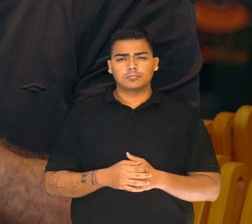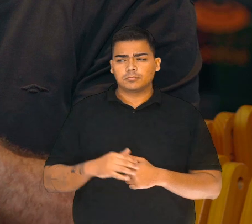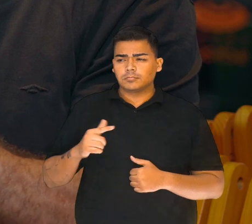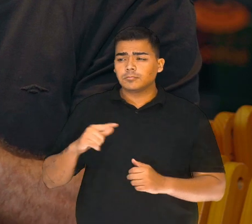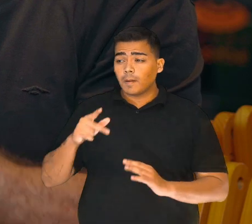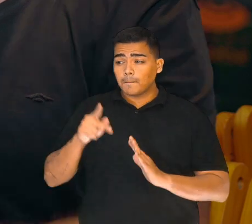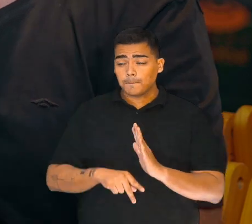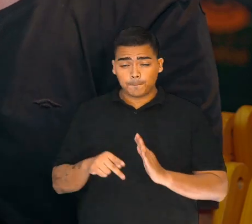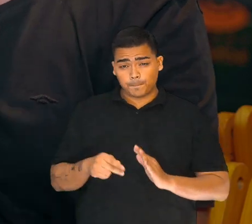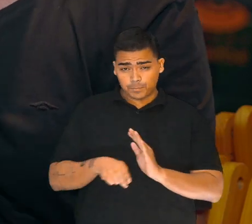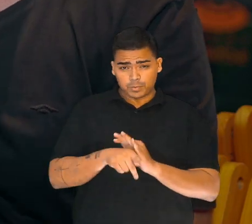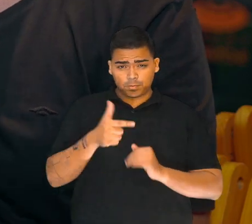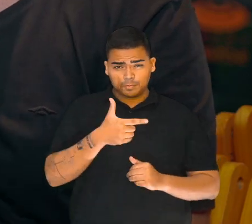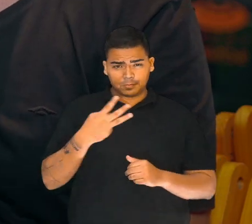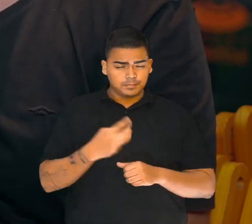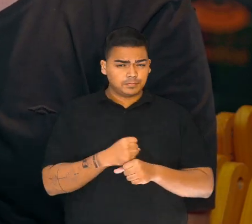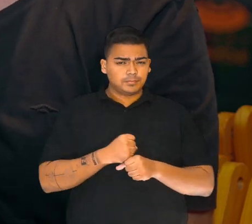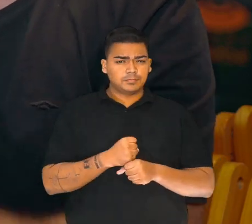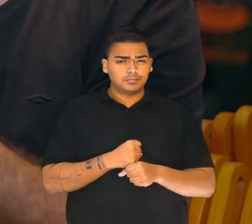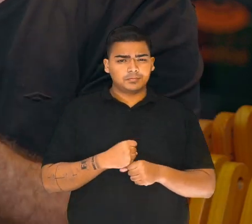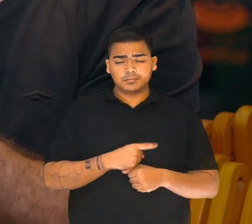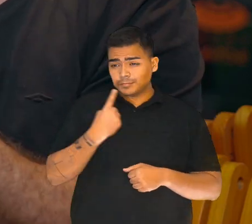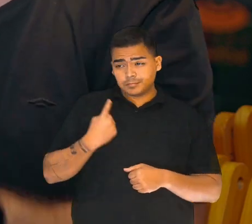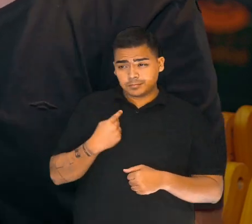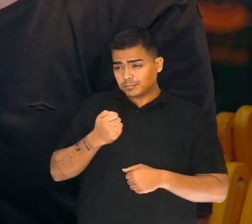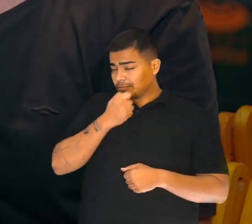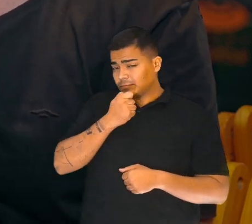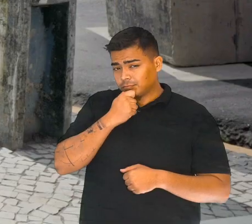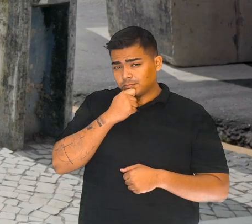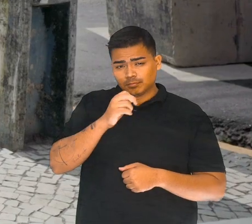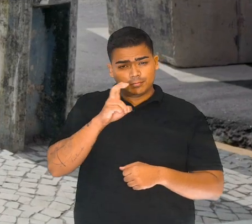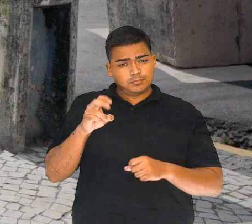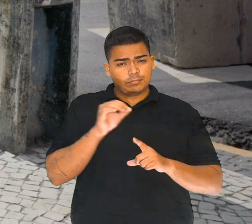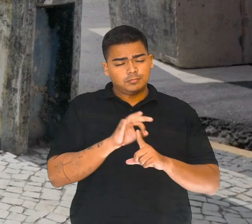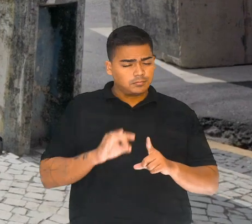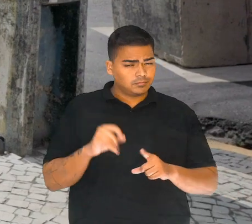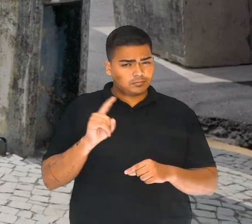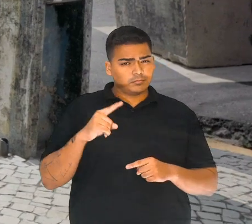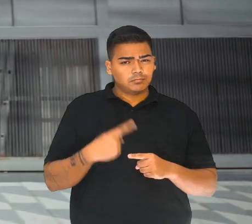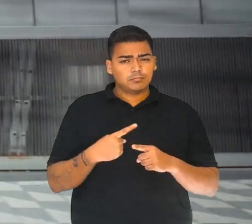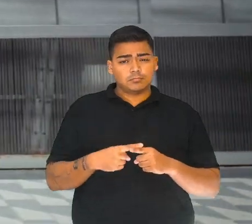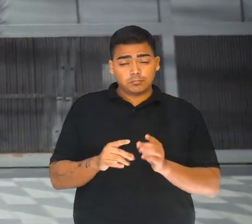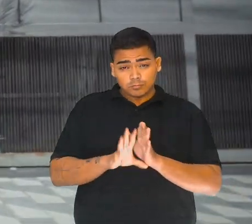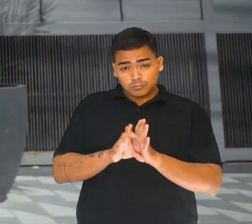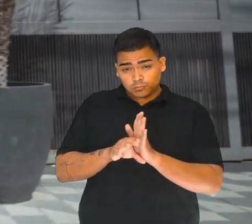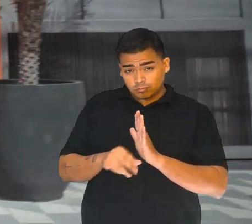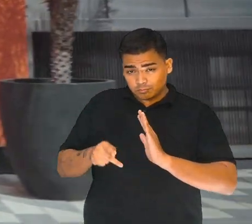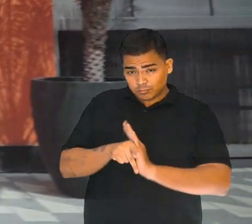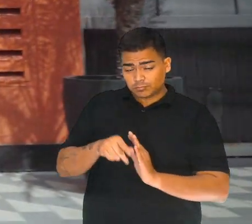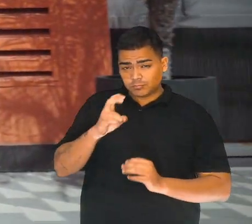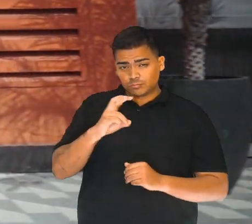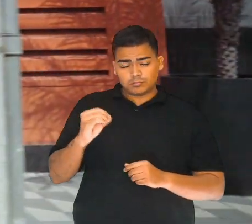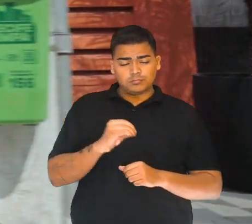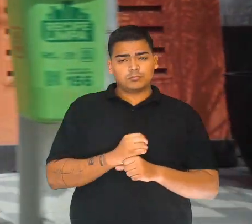O Porto Digital já é um projeto de 23 anos e a gente não chegou nem na metade, porque o conceito dele é um projeto de